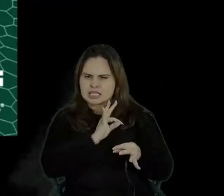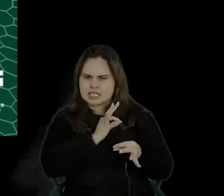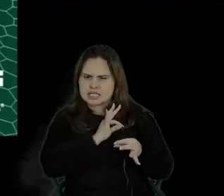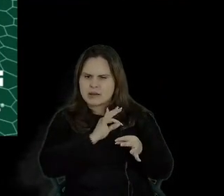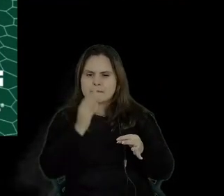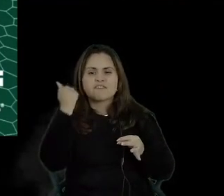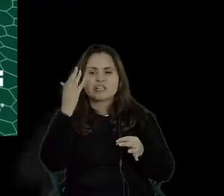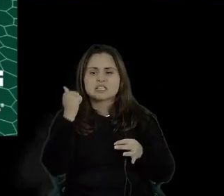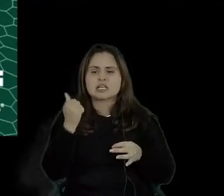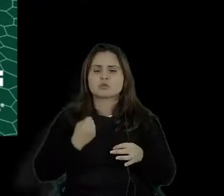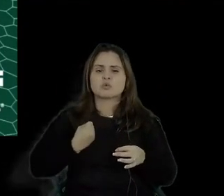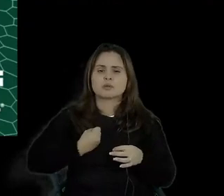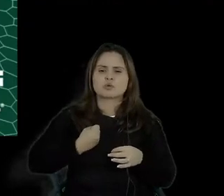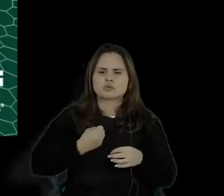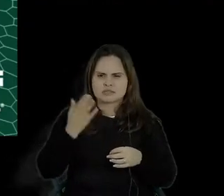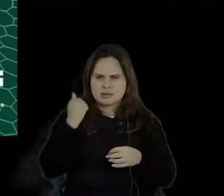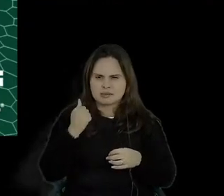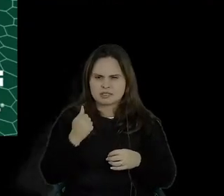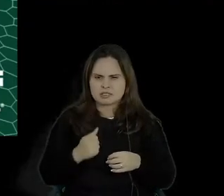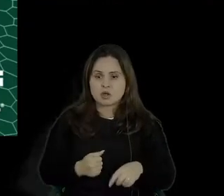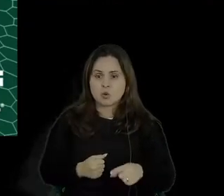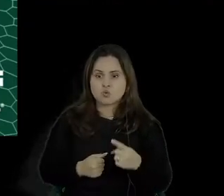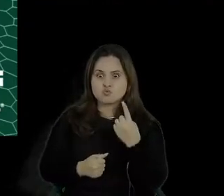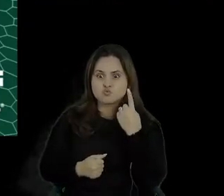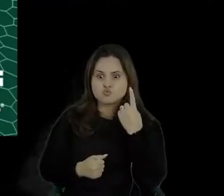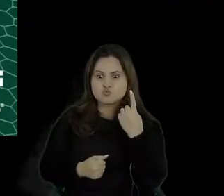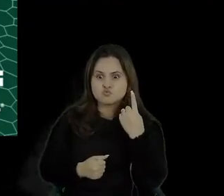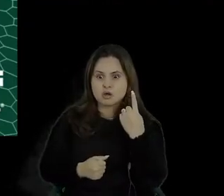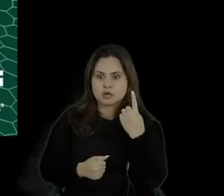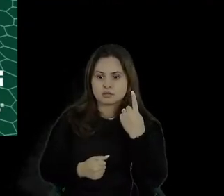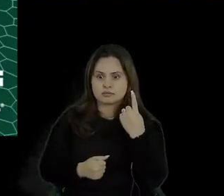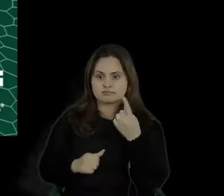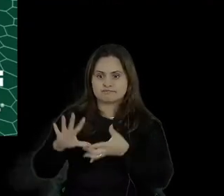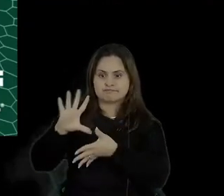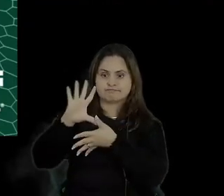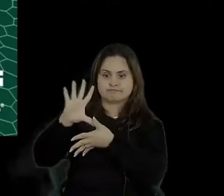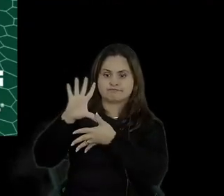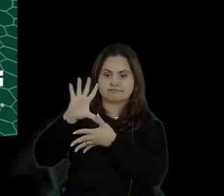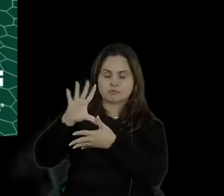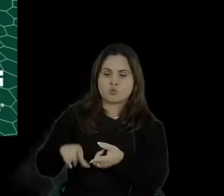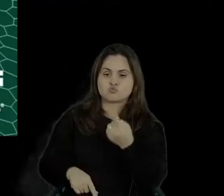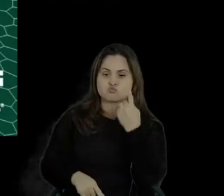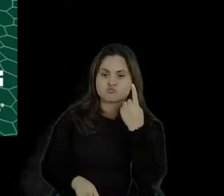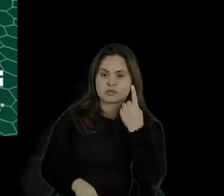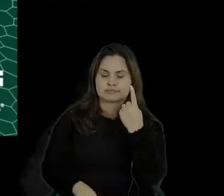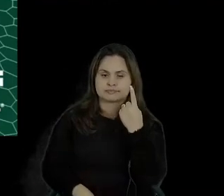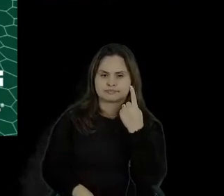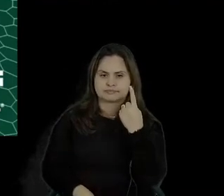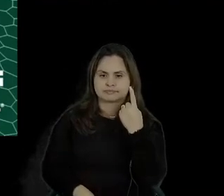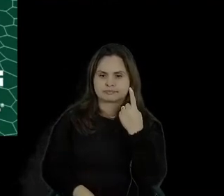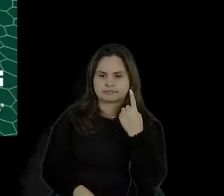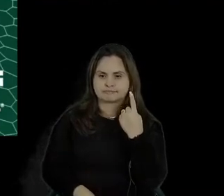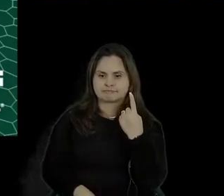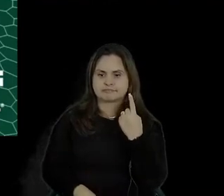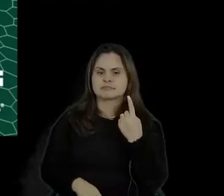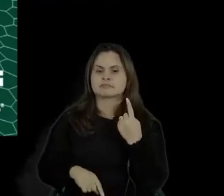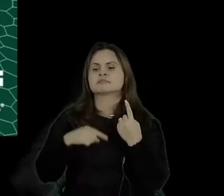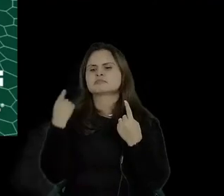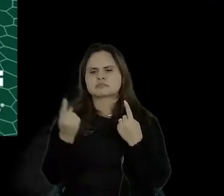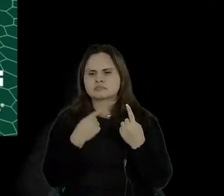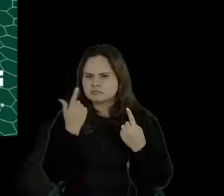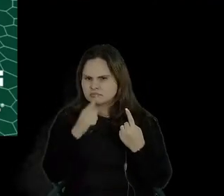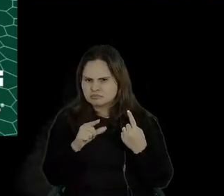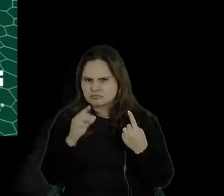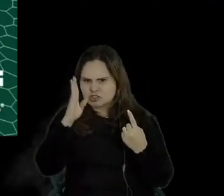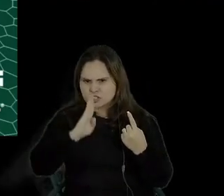Latina? Uma pessoa. Uma pessoa. E nós temos condição gratuitamente de ensinar